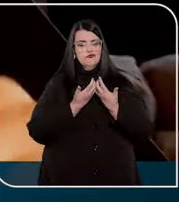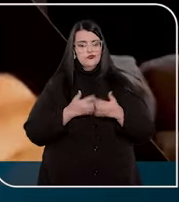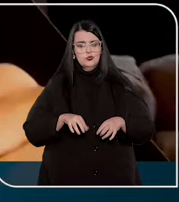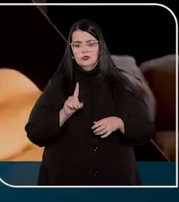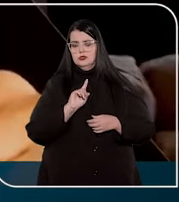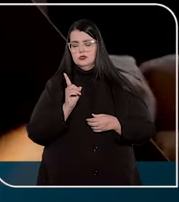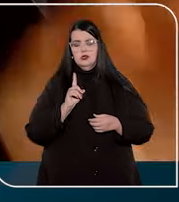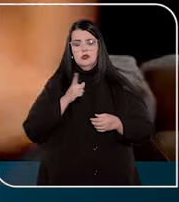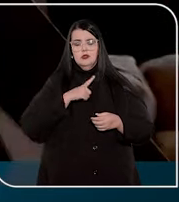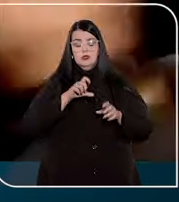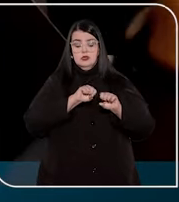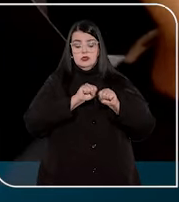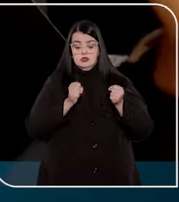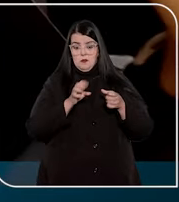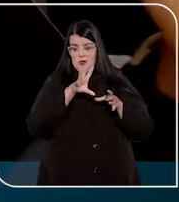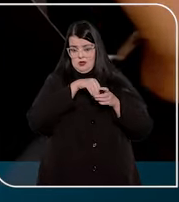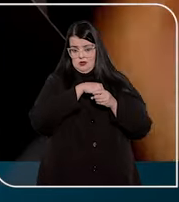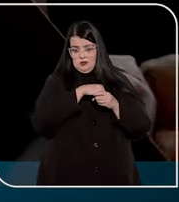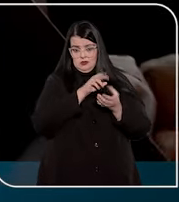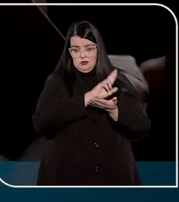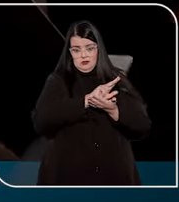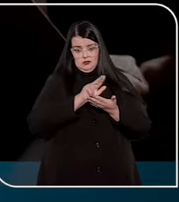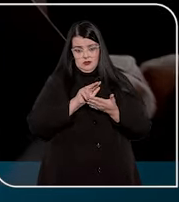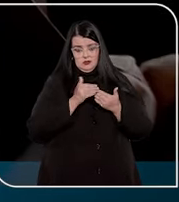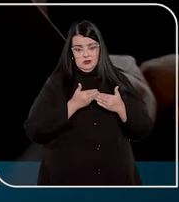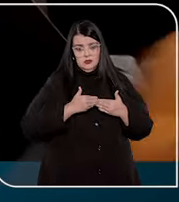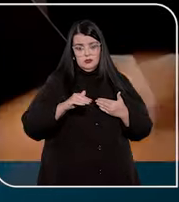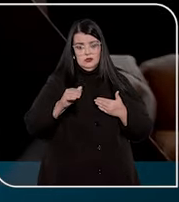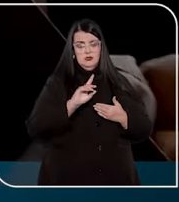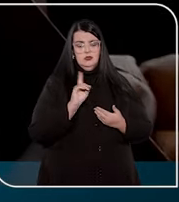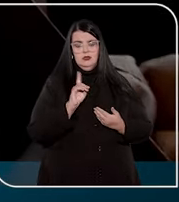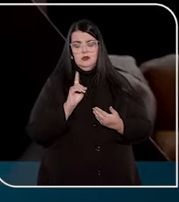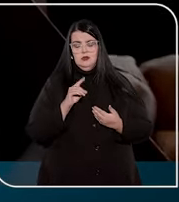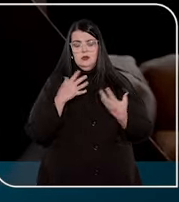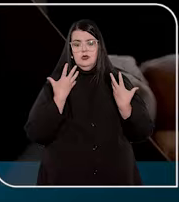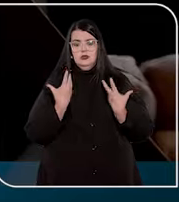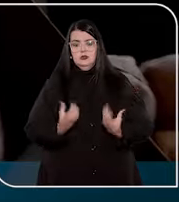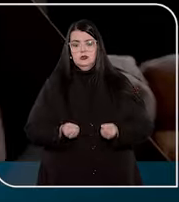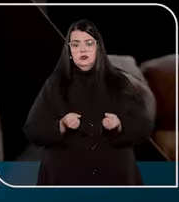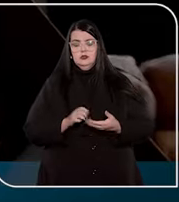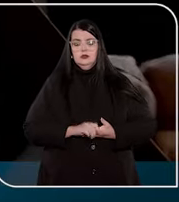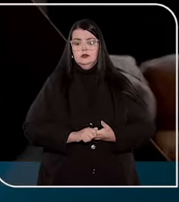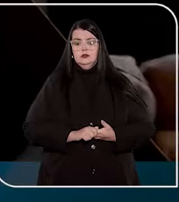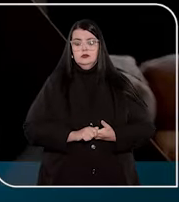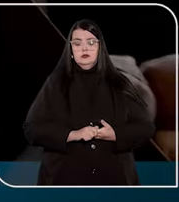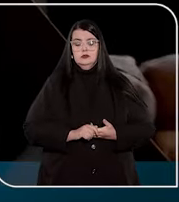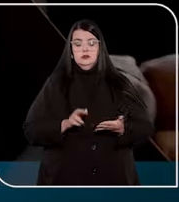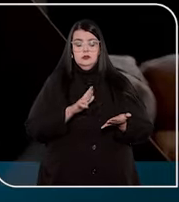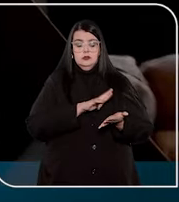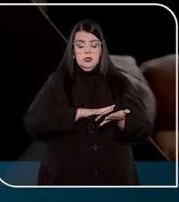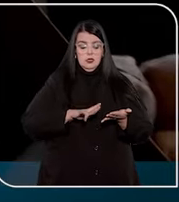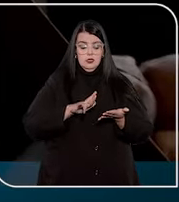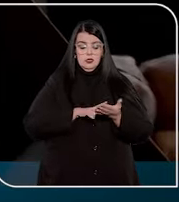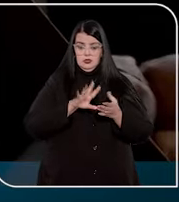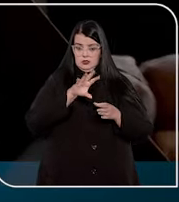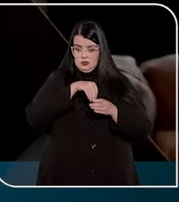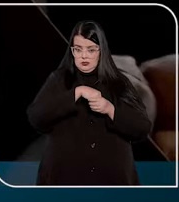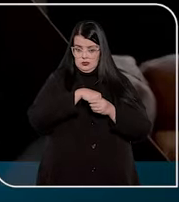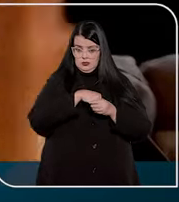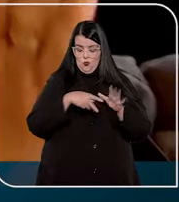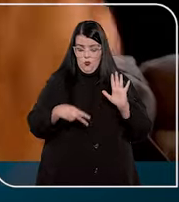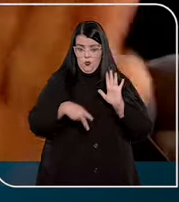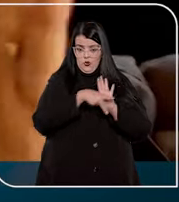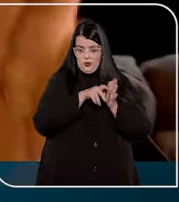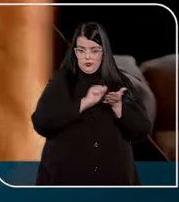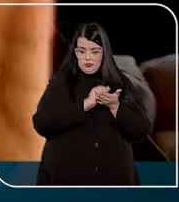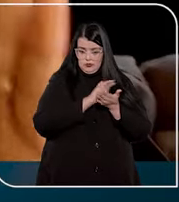na sistemática anterior não existia negativa de segmento. Inadmitido o recurso, cabia o agravo de instrumento, que agora é feito nos próprios